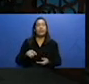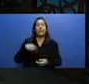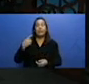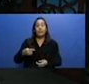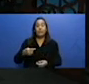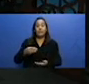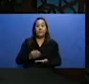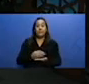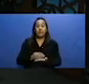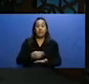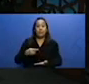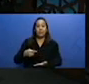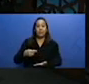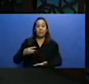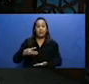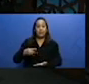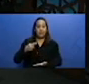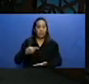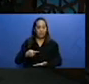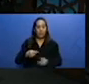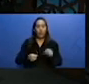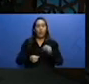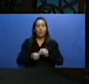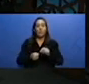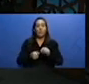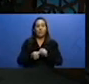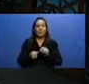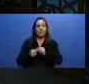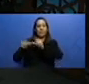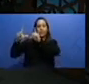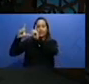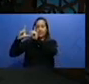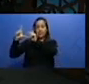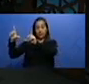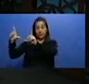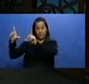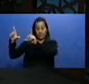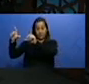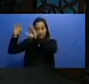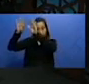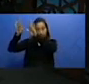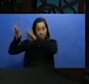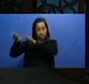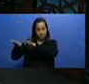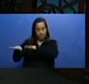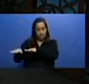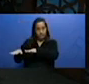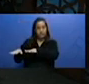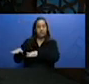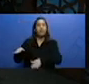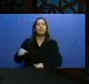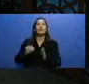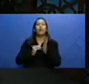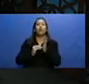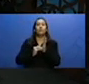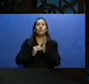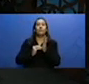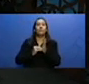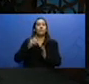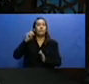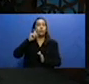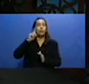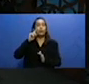para 131. Para fazer essas atividades, nós vamos precisar daquela última